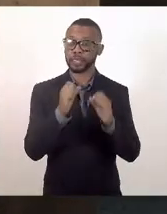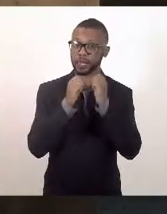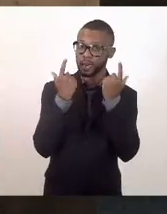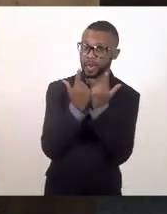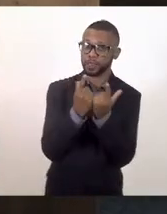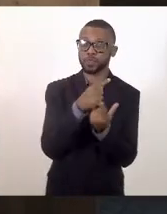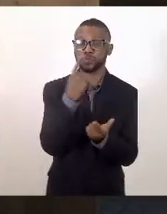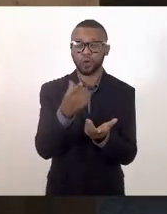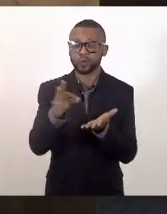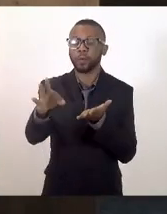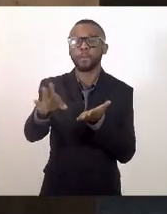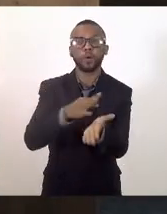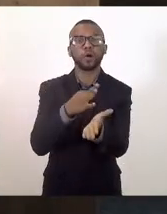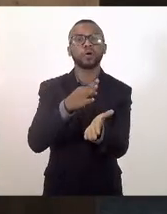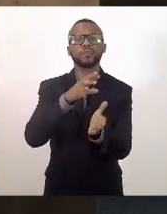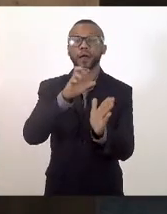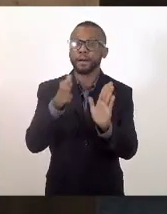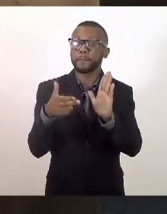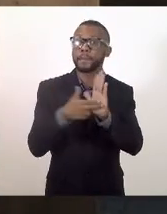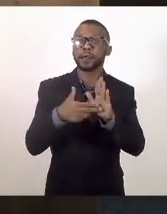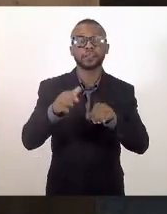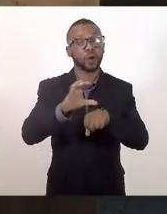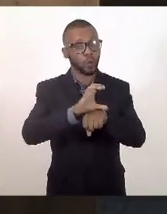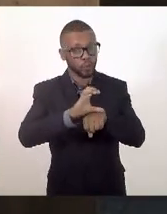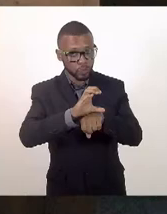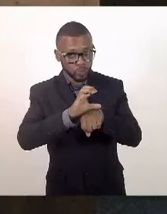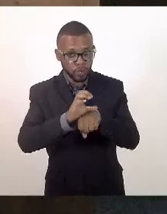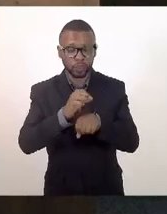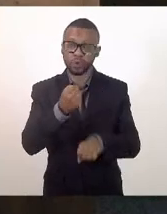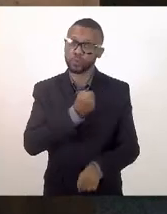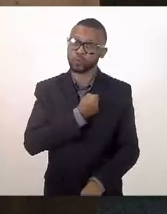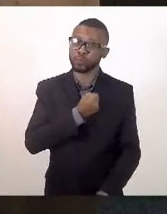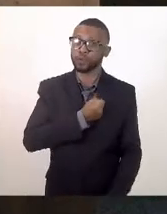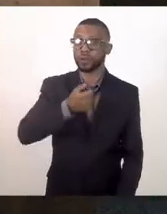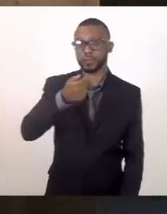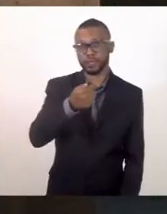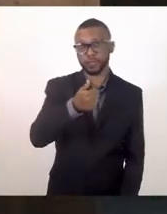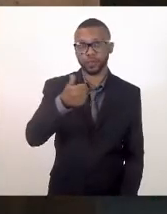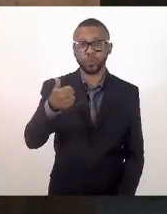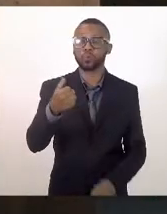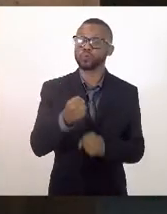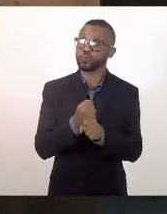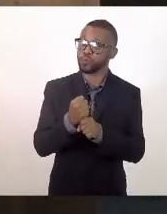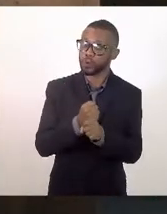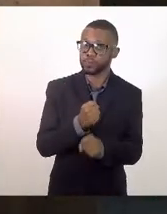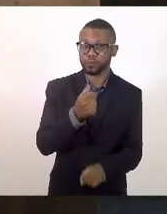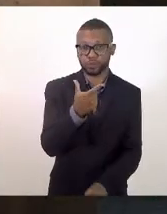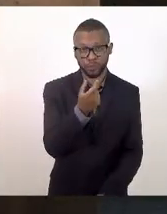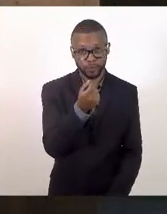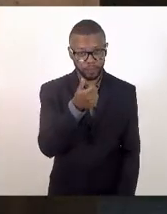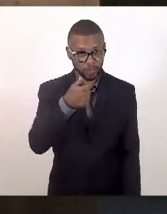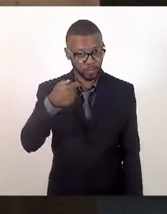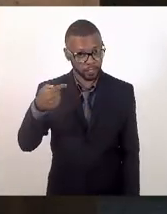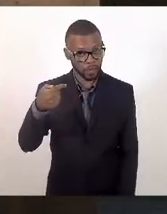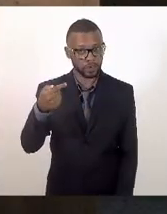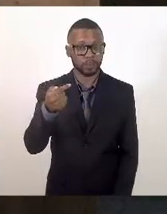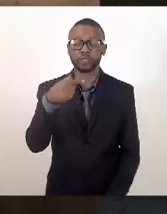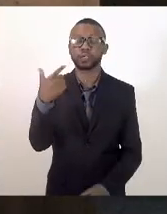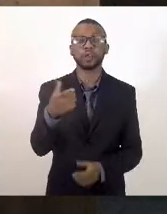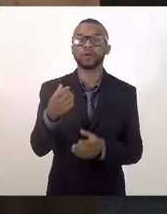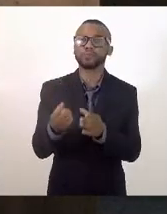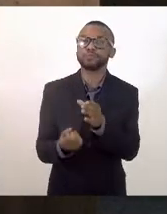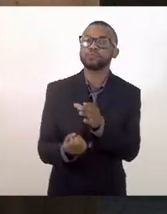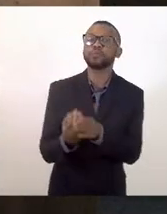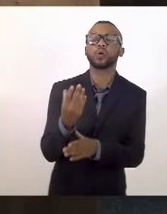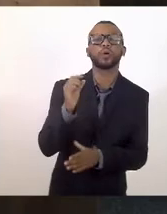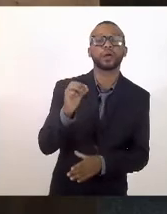emenda constitucional, deputado Márcio, 71 de 2017, que institui os